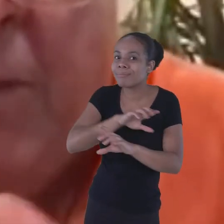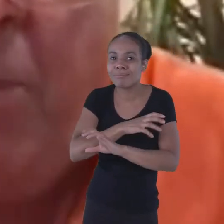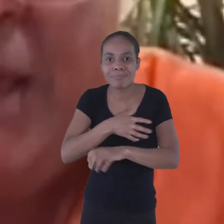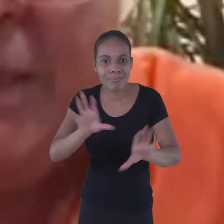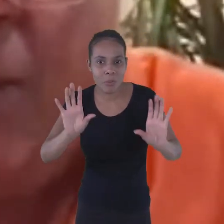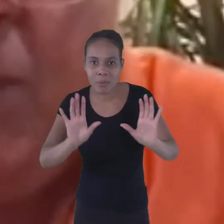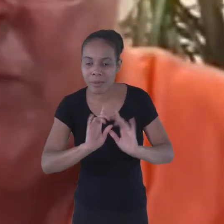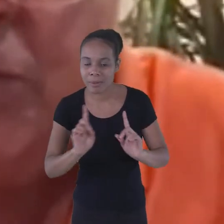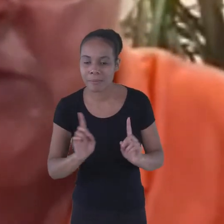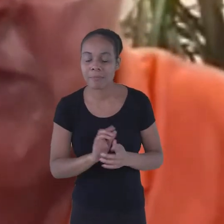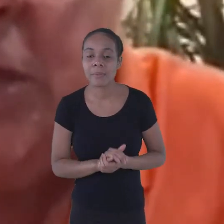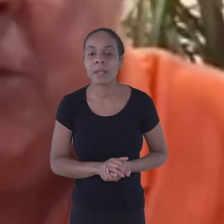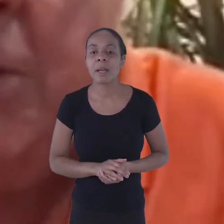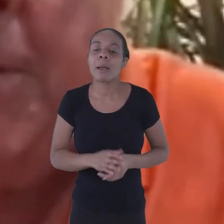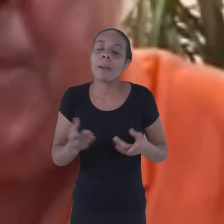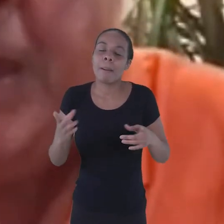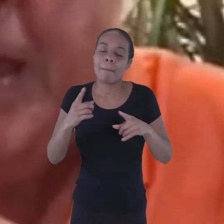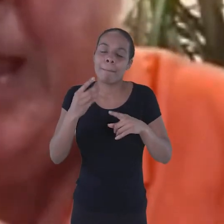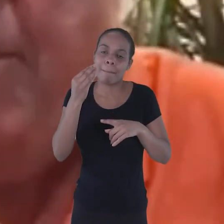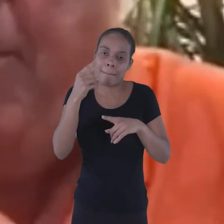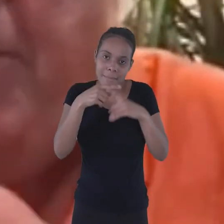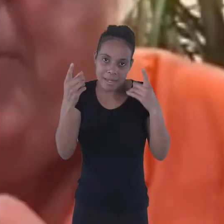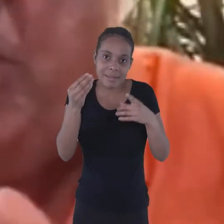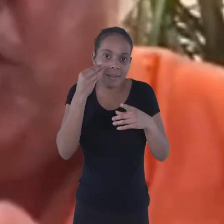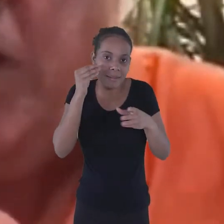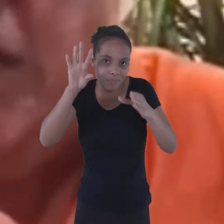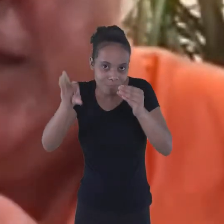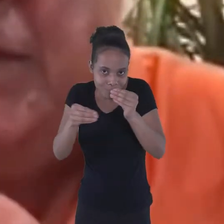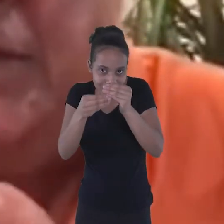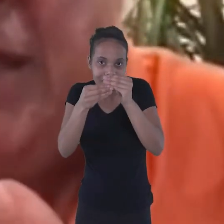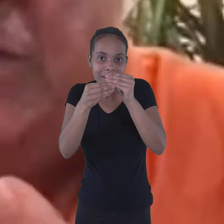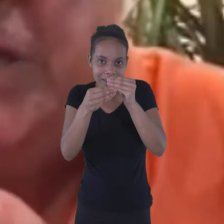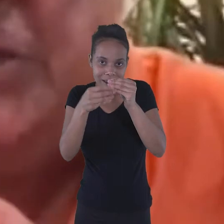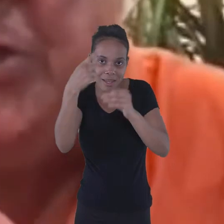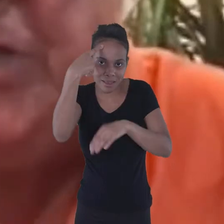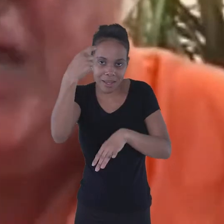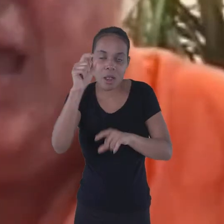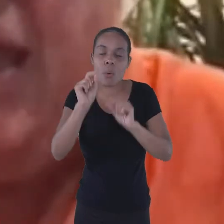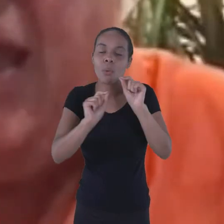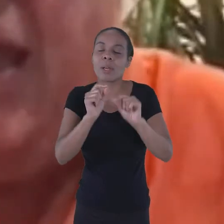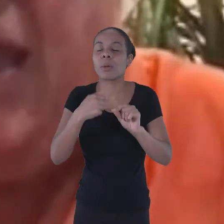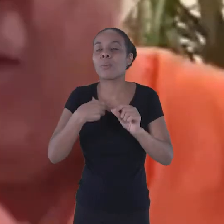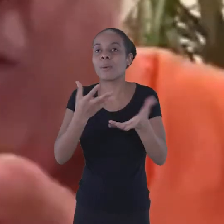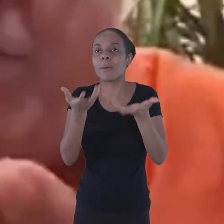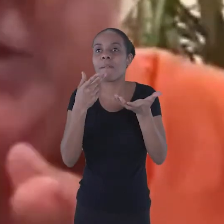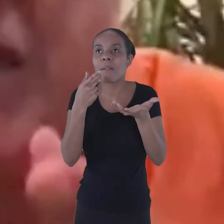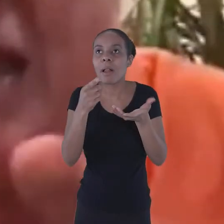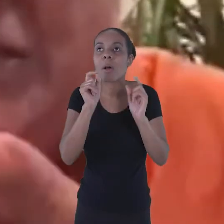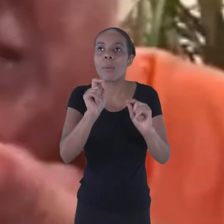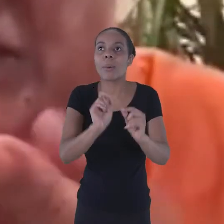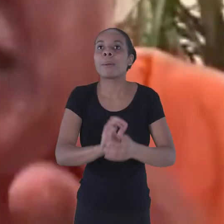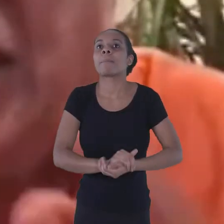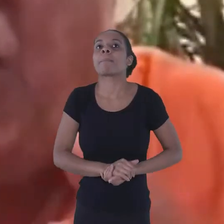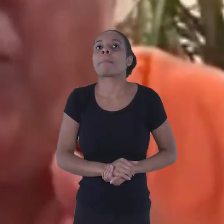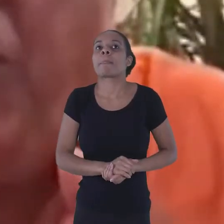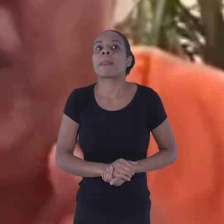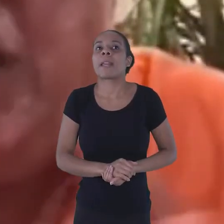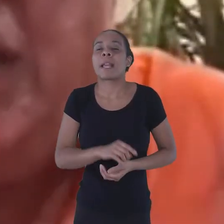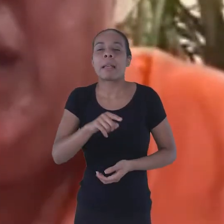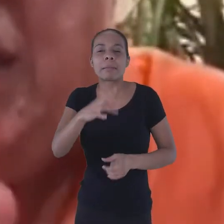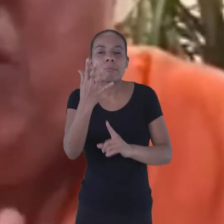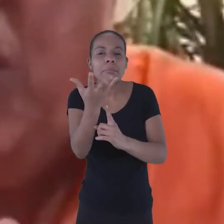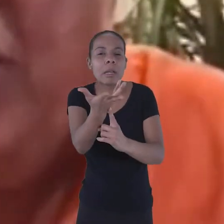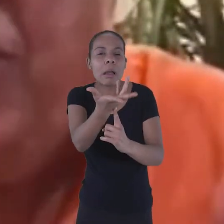voltando para completar o raciocínio, para mim o que eu queria dizer era o seguinte, que essa obra de arte, seja ela qual